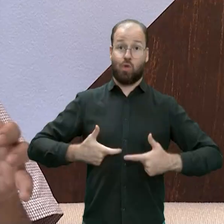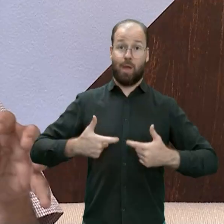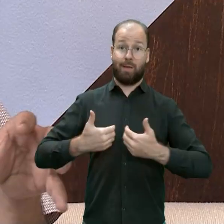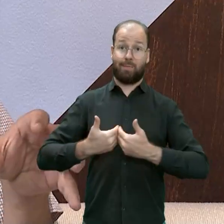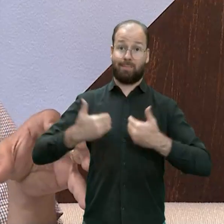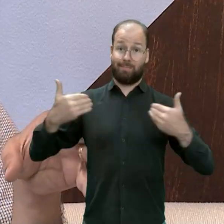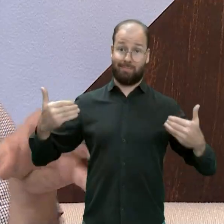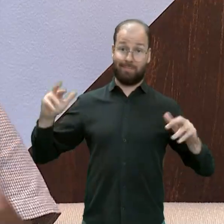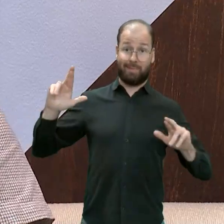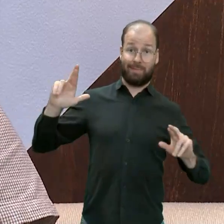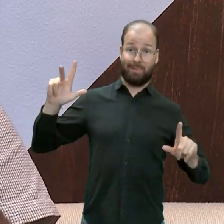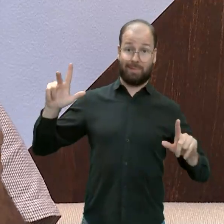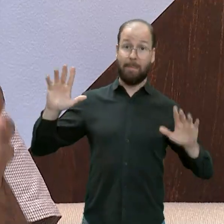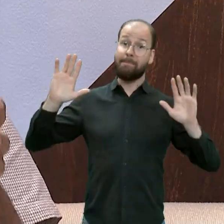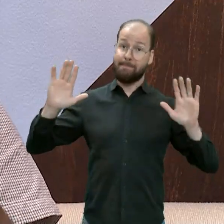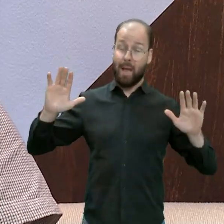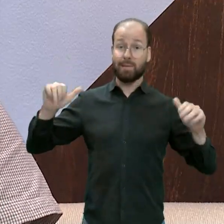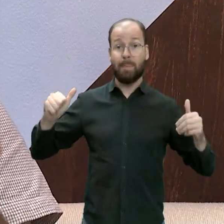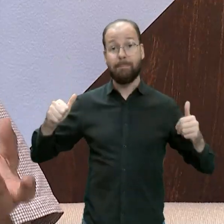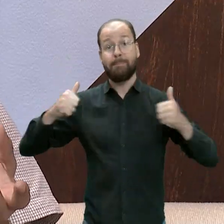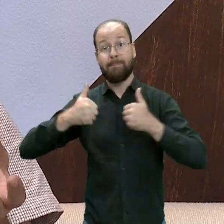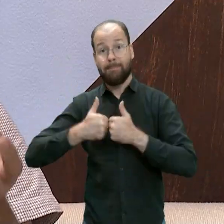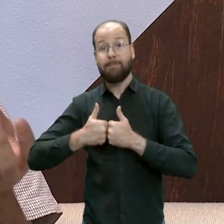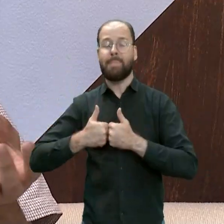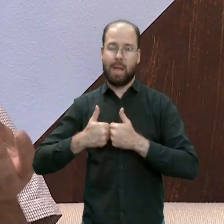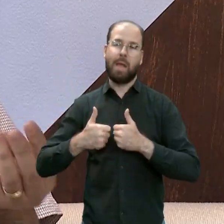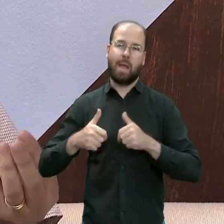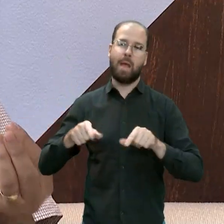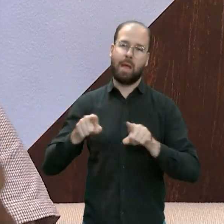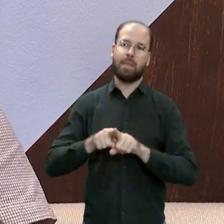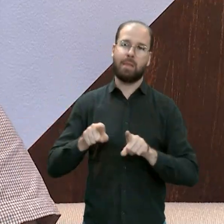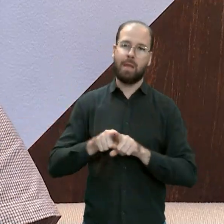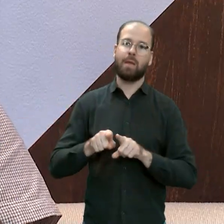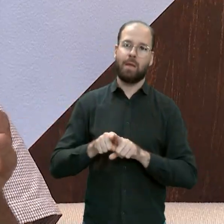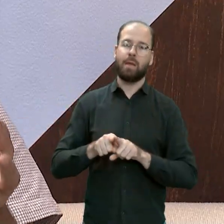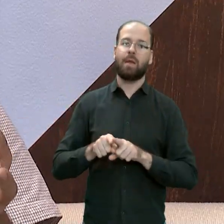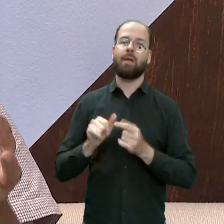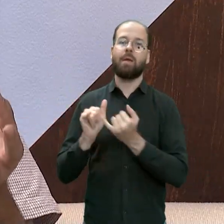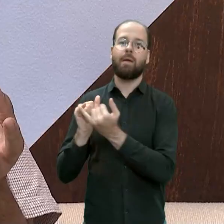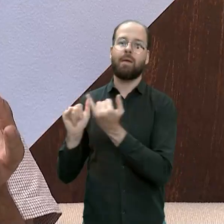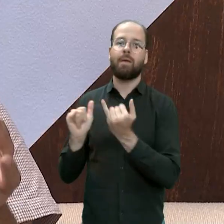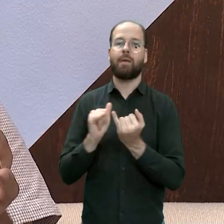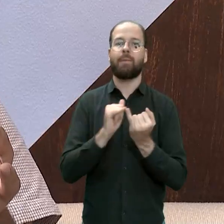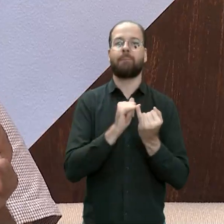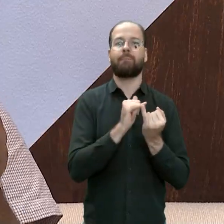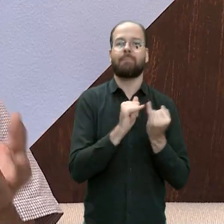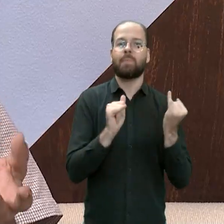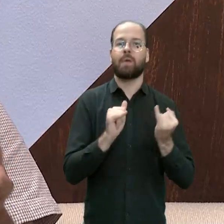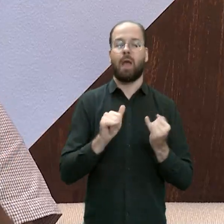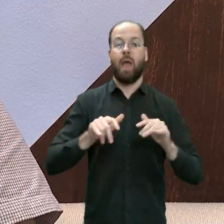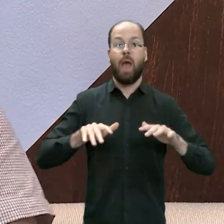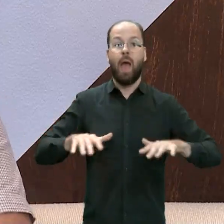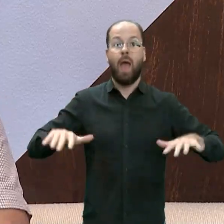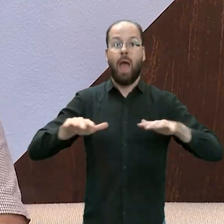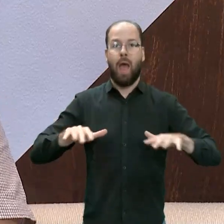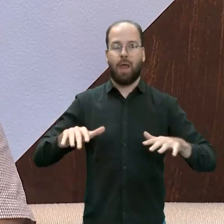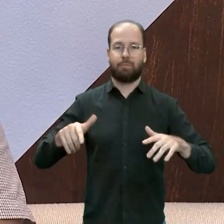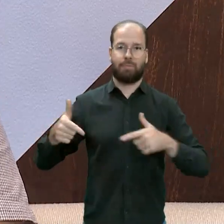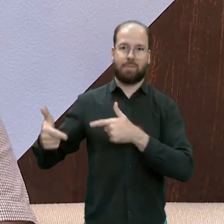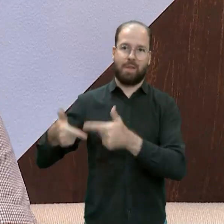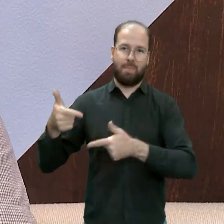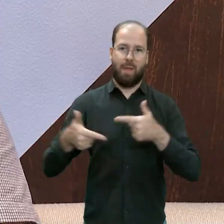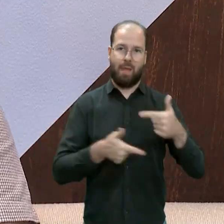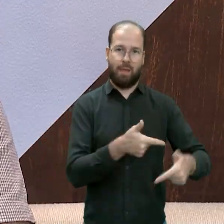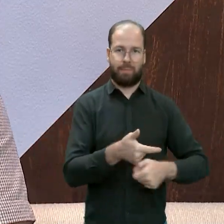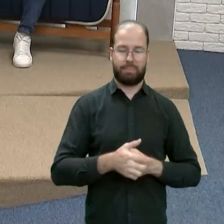universidades, estamos perto do ponto de vista assim, da questão da similaridade da área de atuação. Quando a